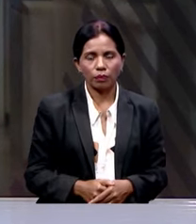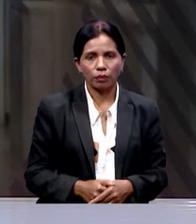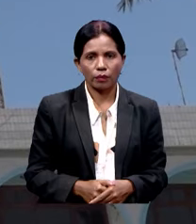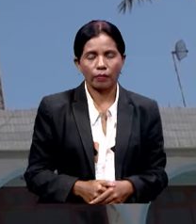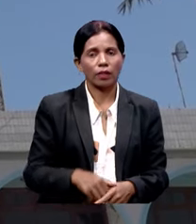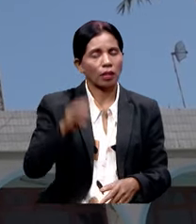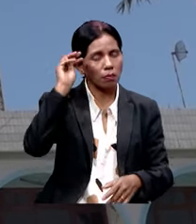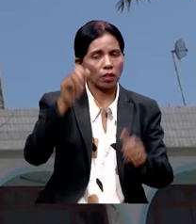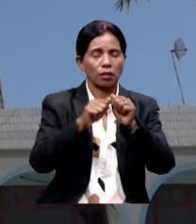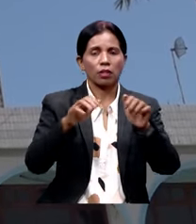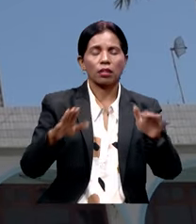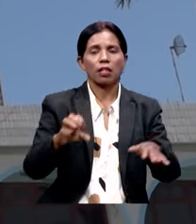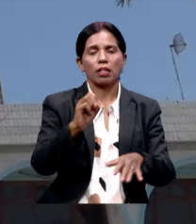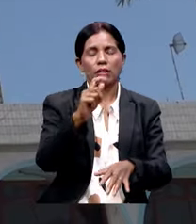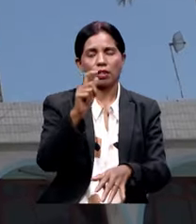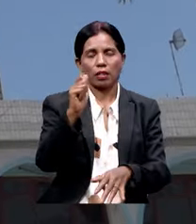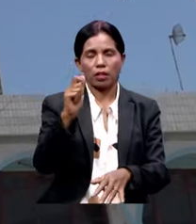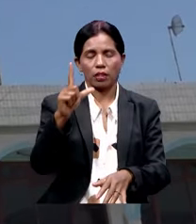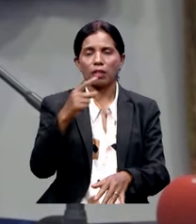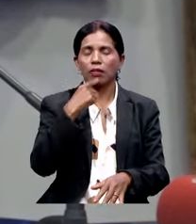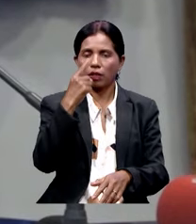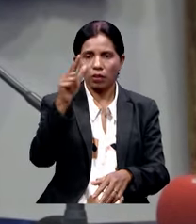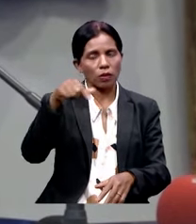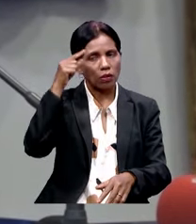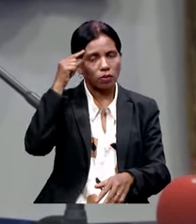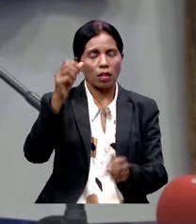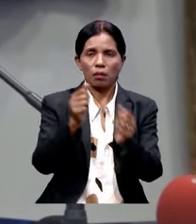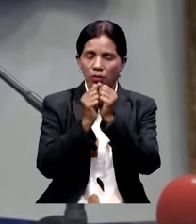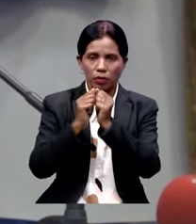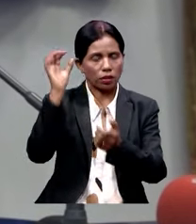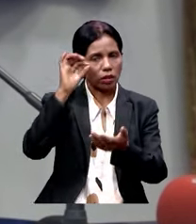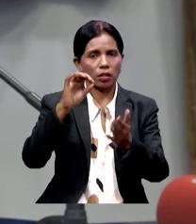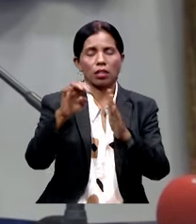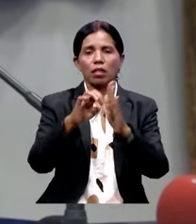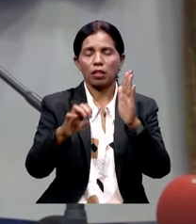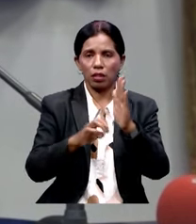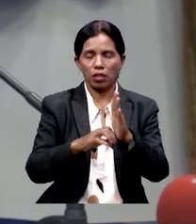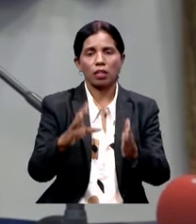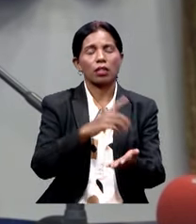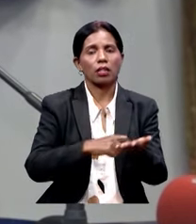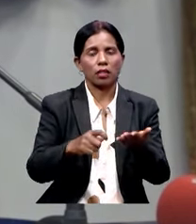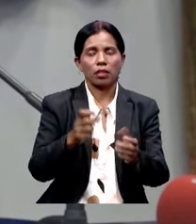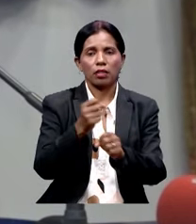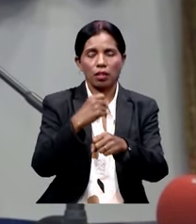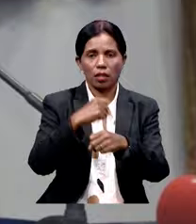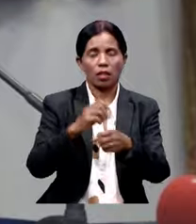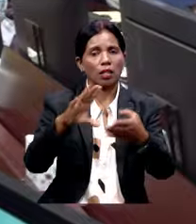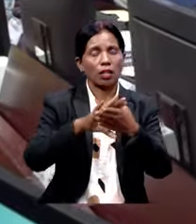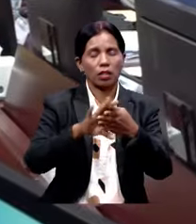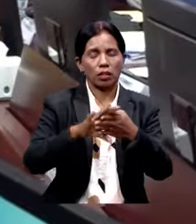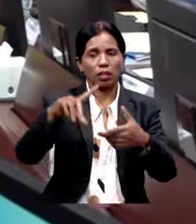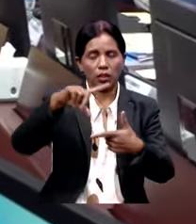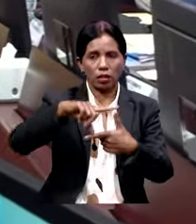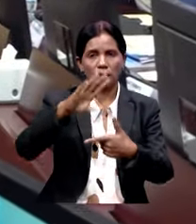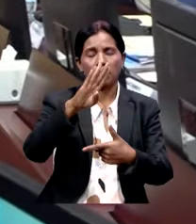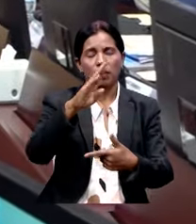Ministro da Administração Estatal, Tomás do Rosário Cabral Ateten, governo se amuto com o secretariado técnico de administração eleitoral, se lança cartão eleitoral